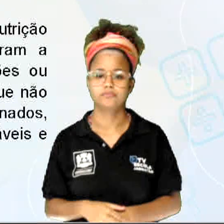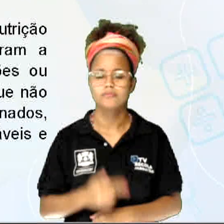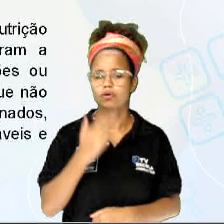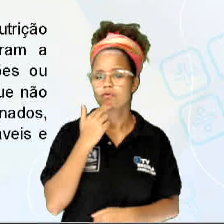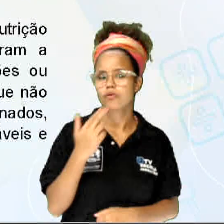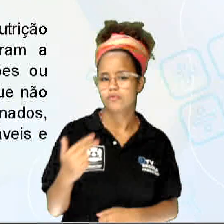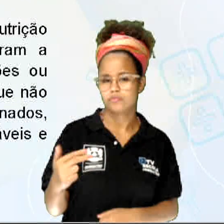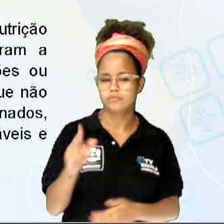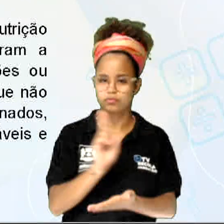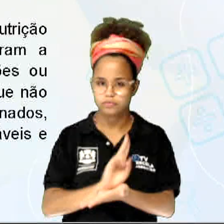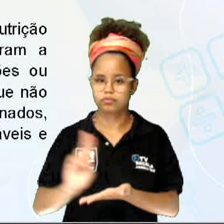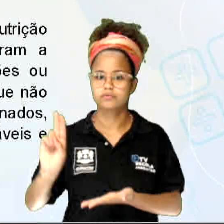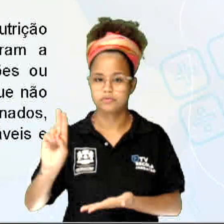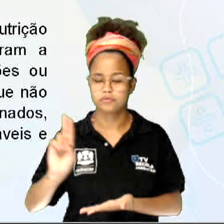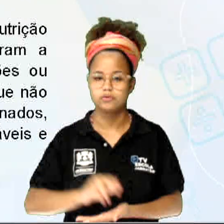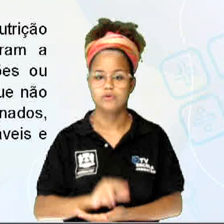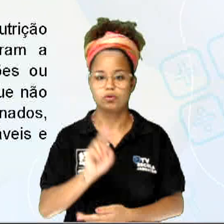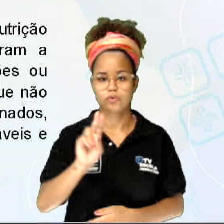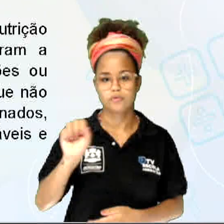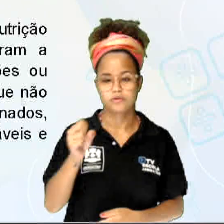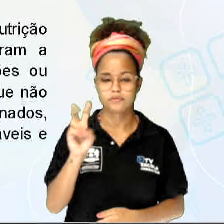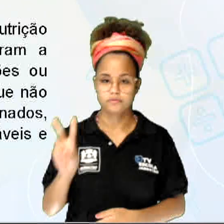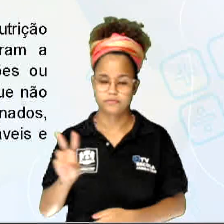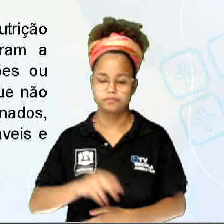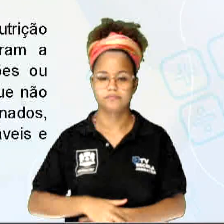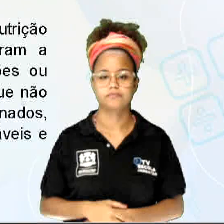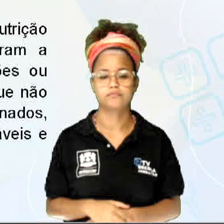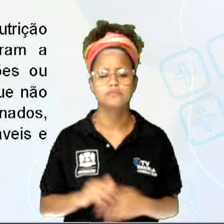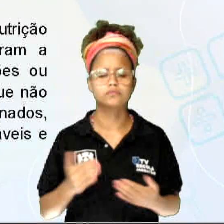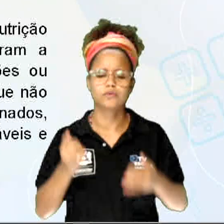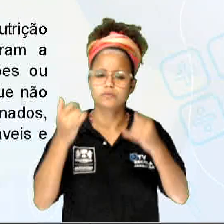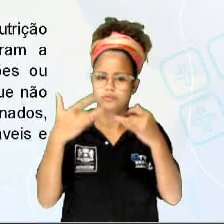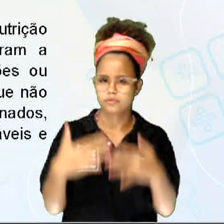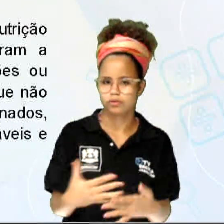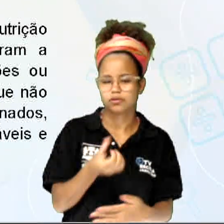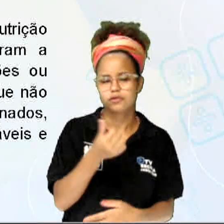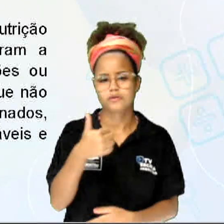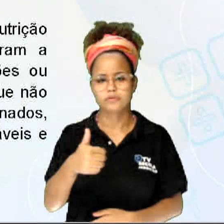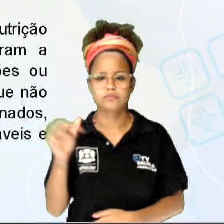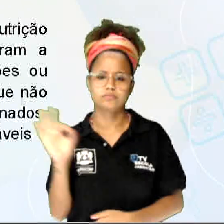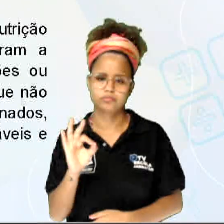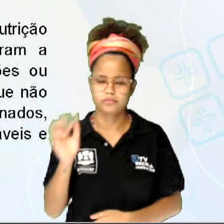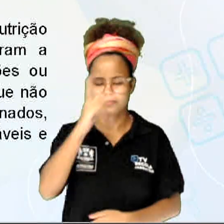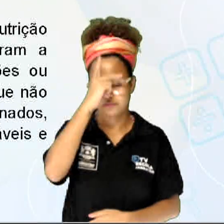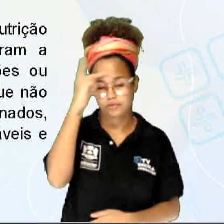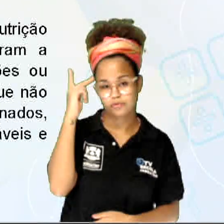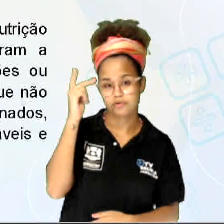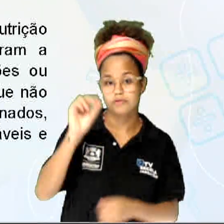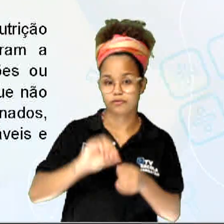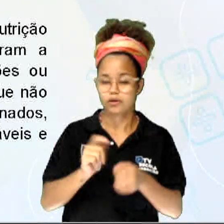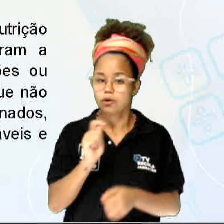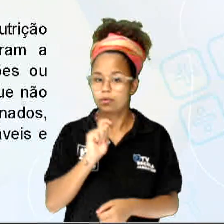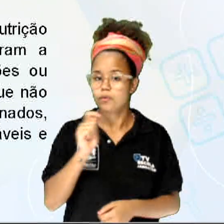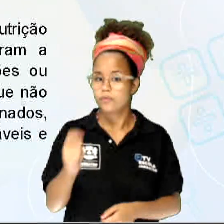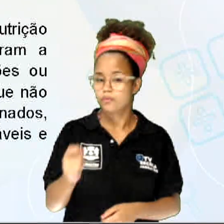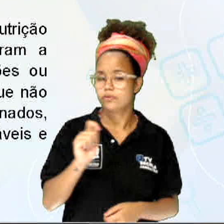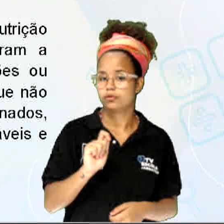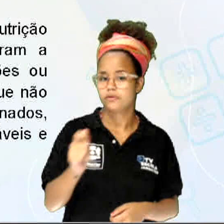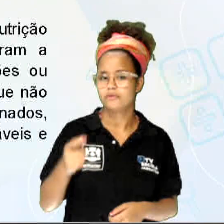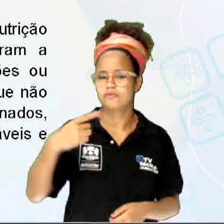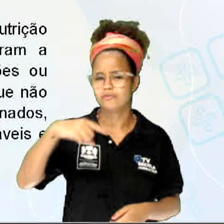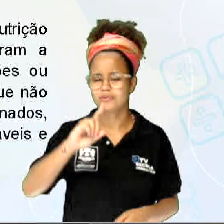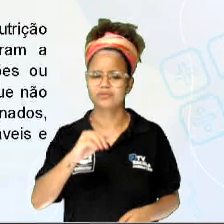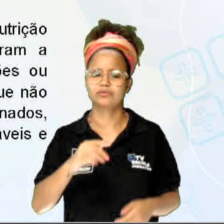Universidade Simão Bolívar, USB. Ela explicou ainda que 61% dos consultados disseram ter ido para a cama